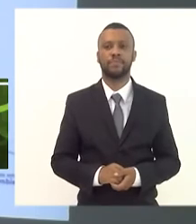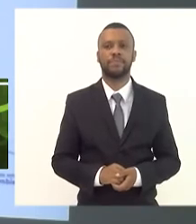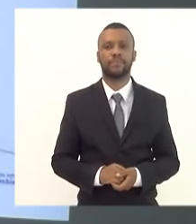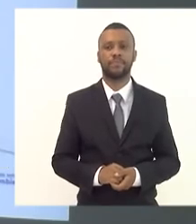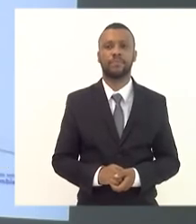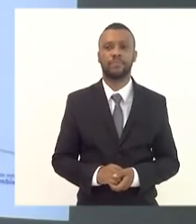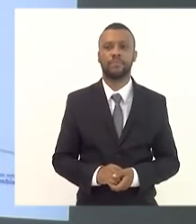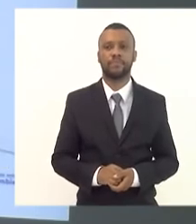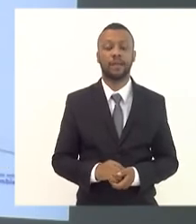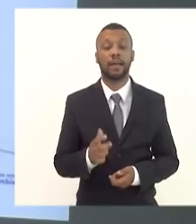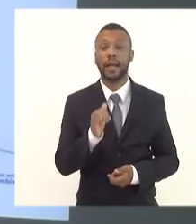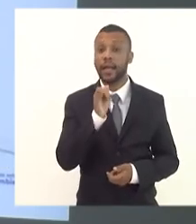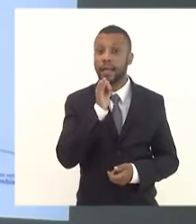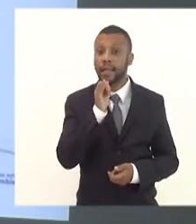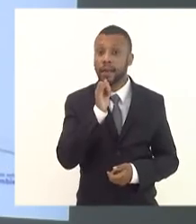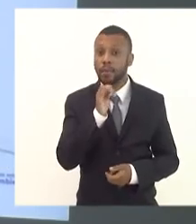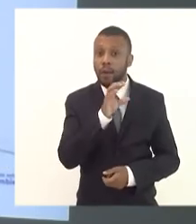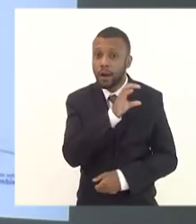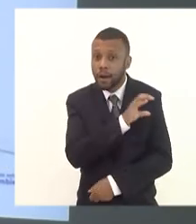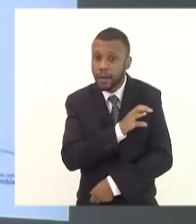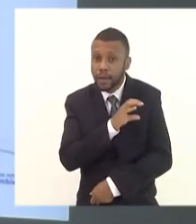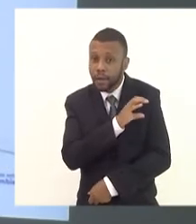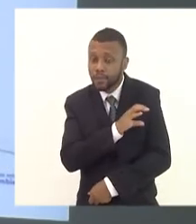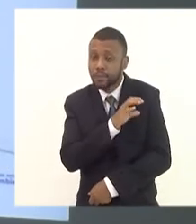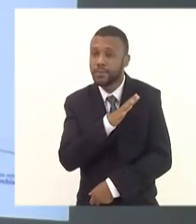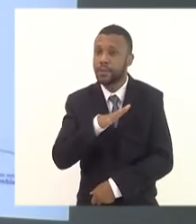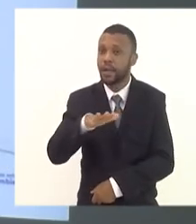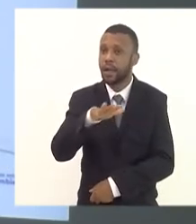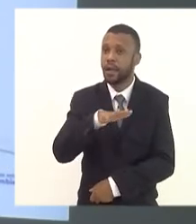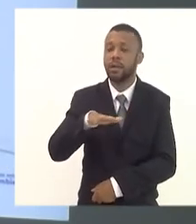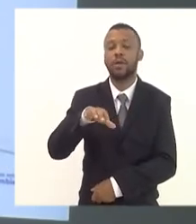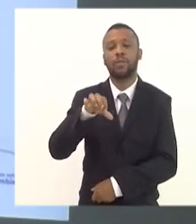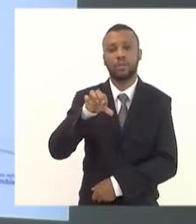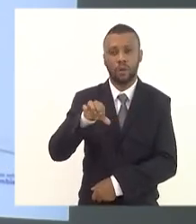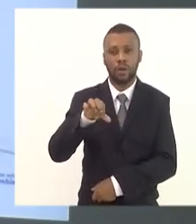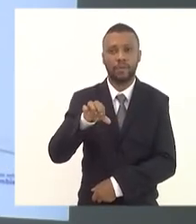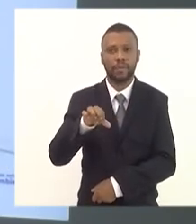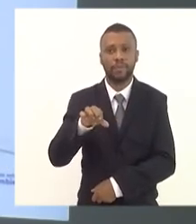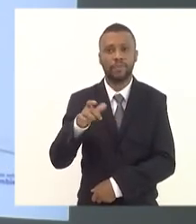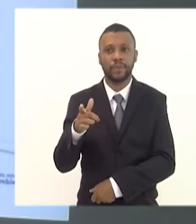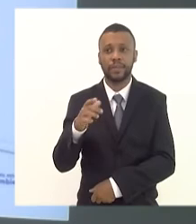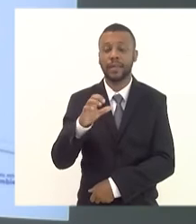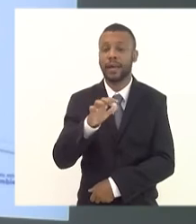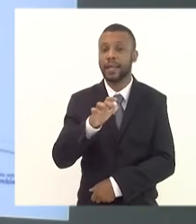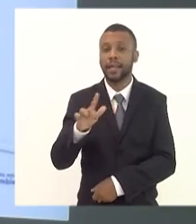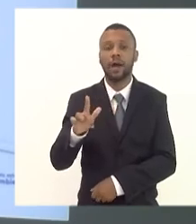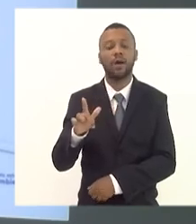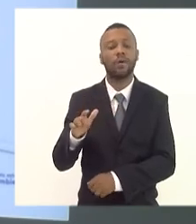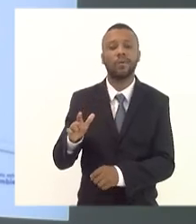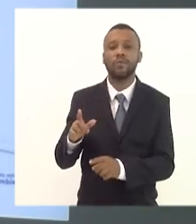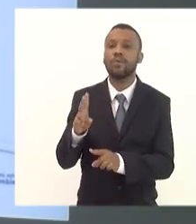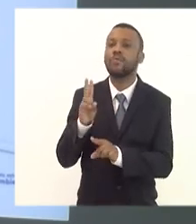Aí esse é um exemplo. Campos está lá na região 9, e esse canal do Tocos não foi atendido